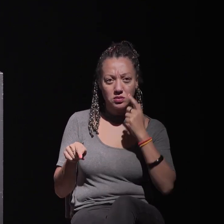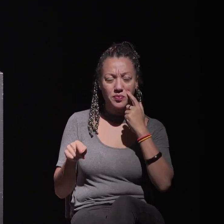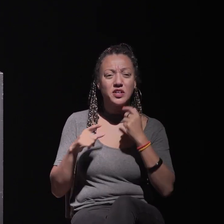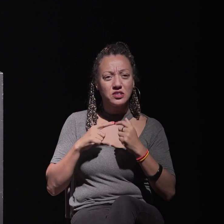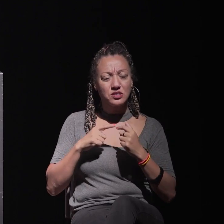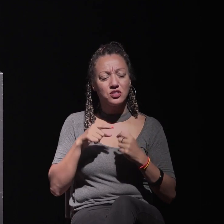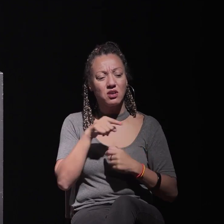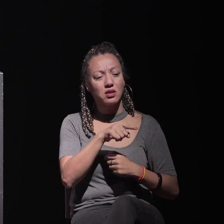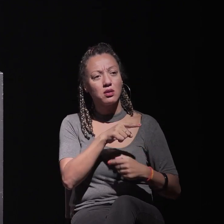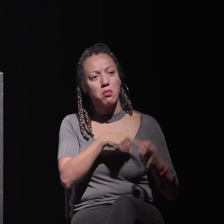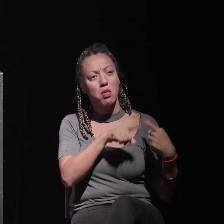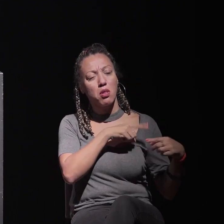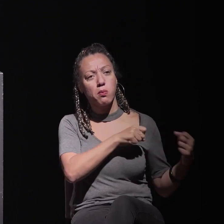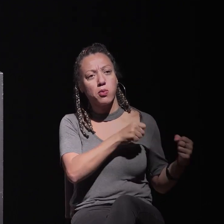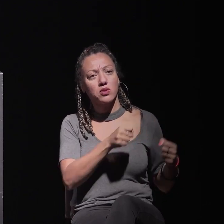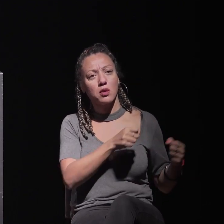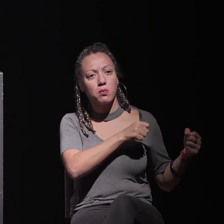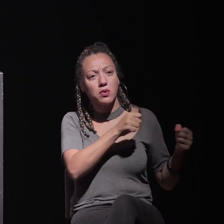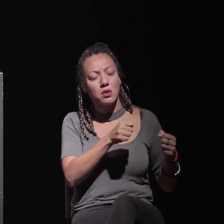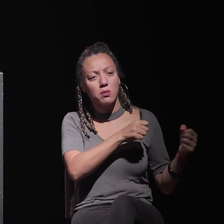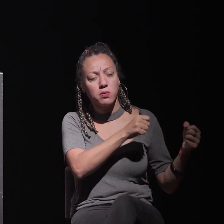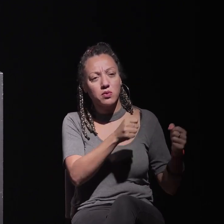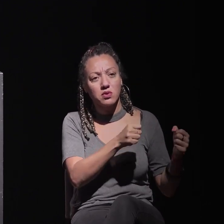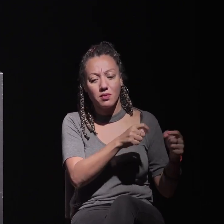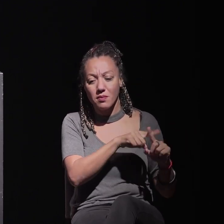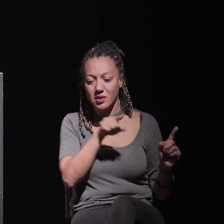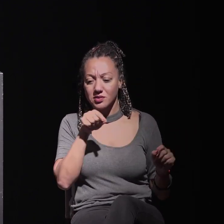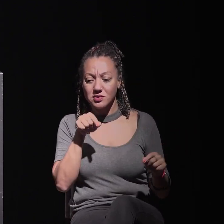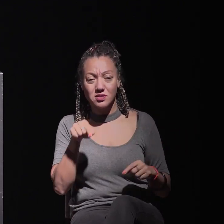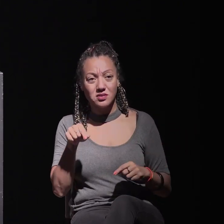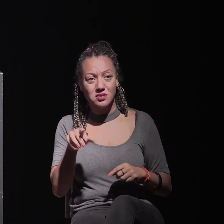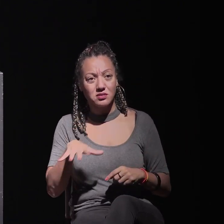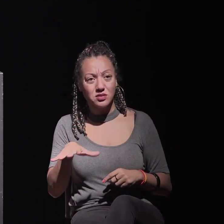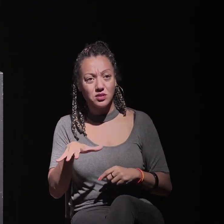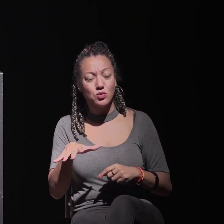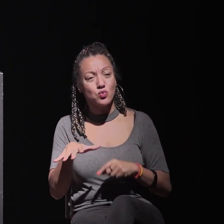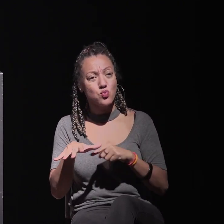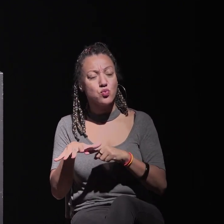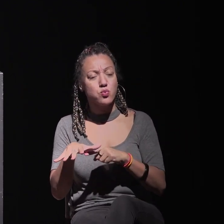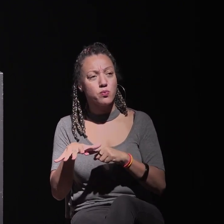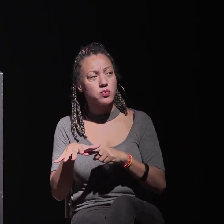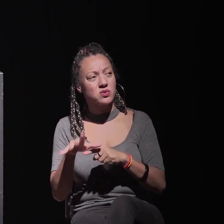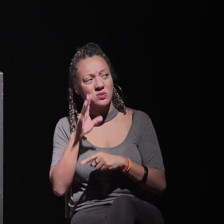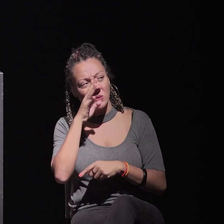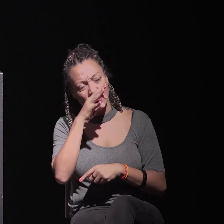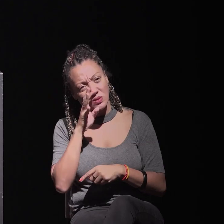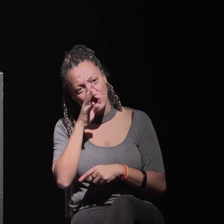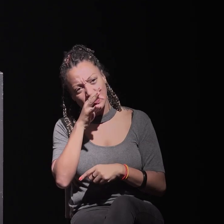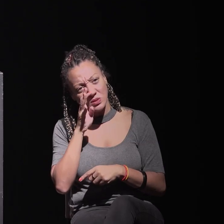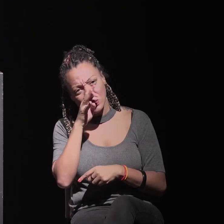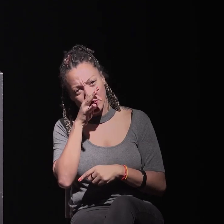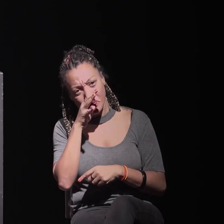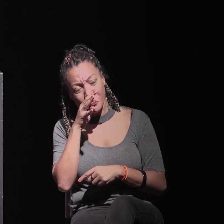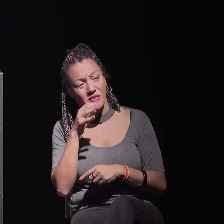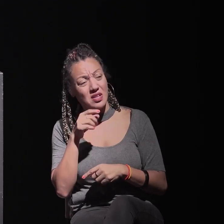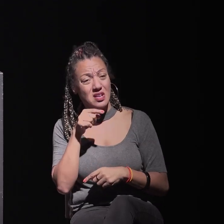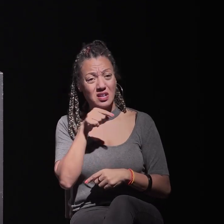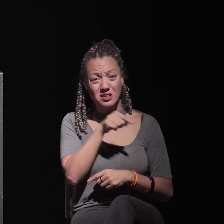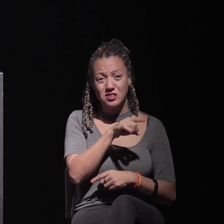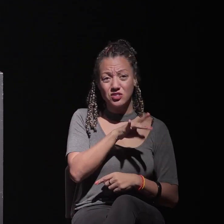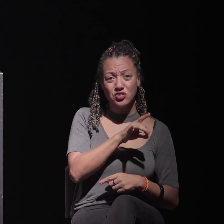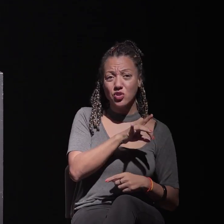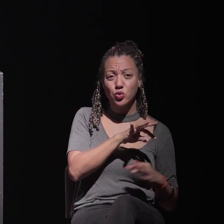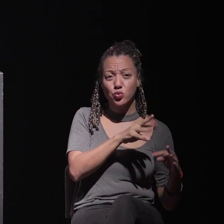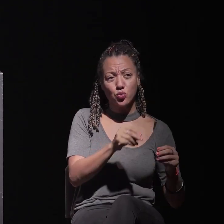poder e de narrativa que somente as memórias e os saberes desse grupo social branco tinham algum tipo de validade ou de